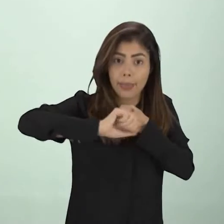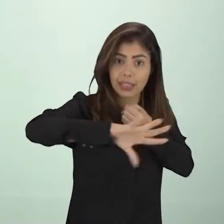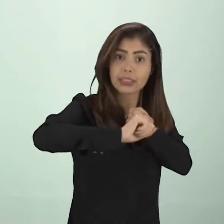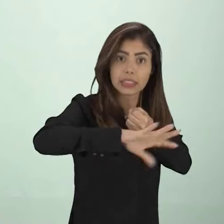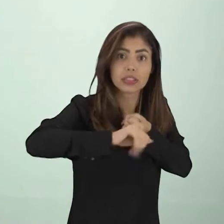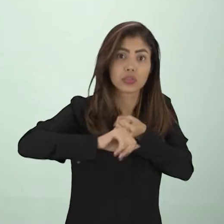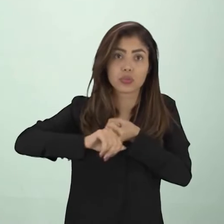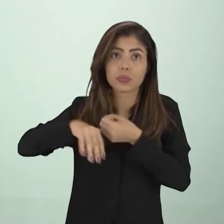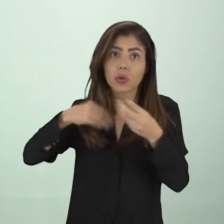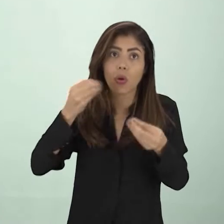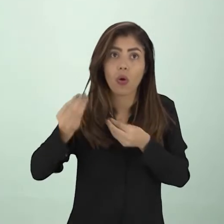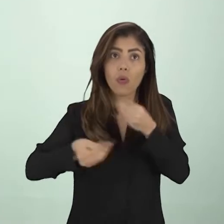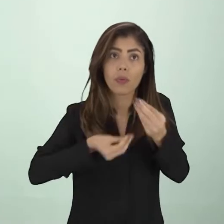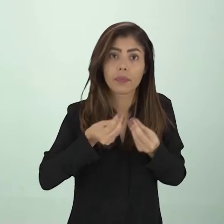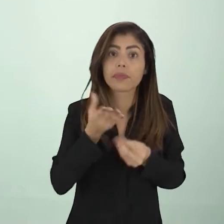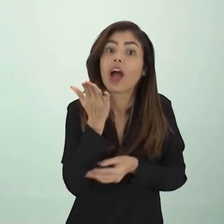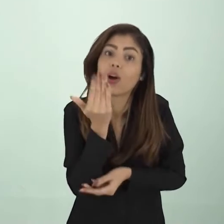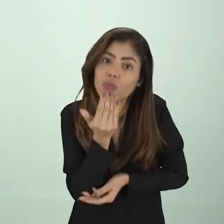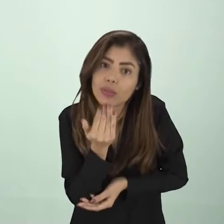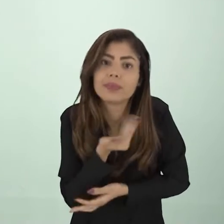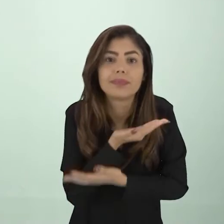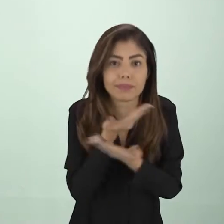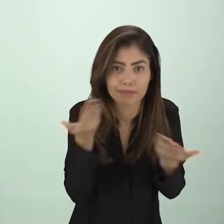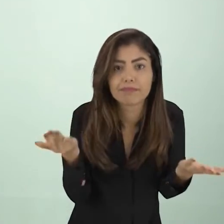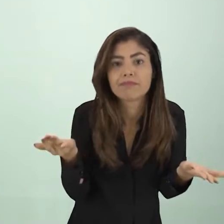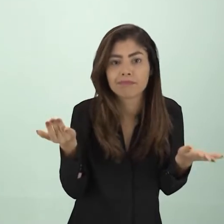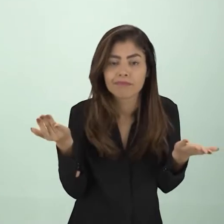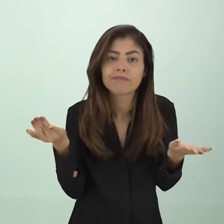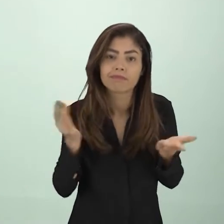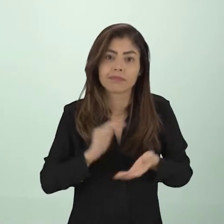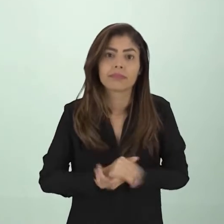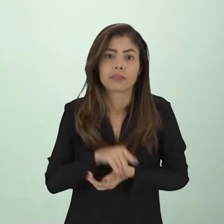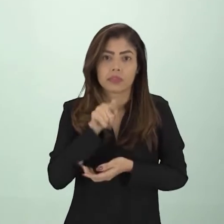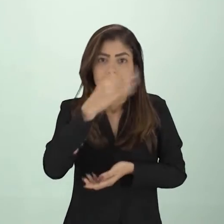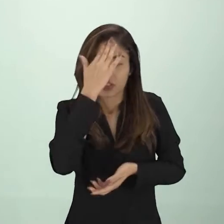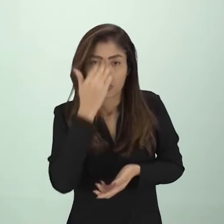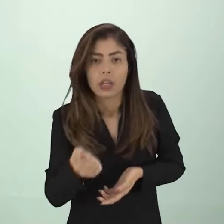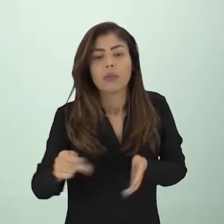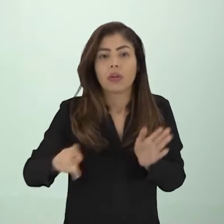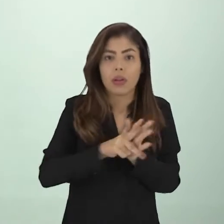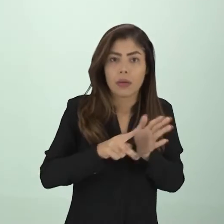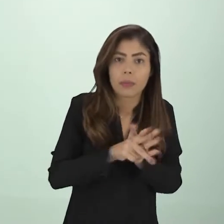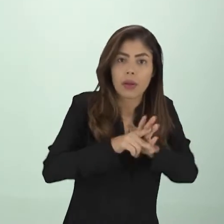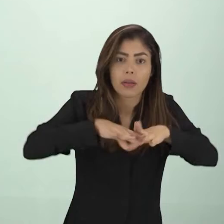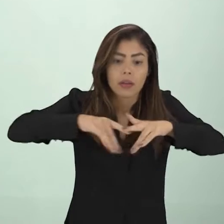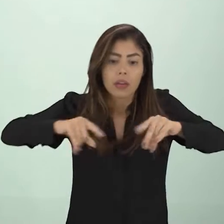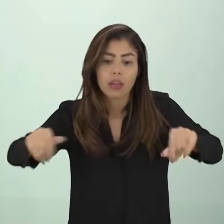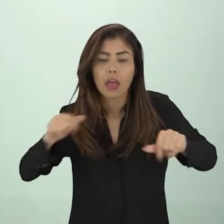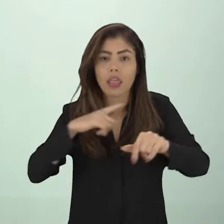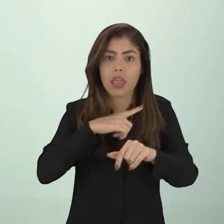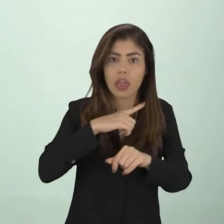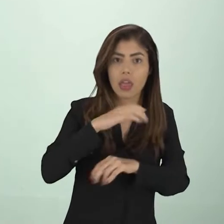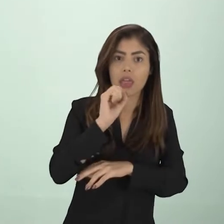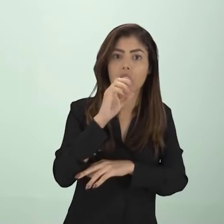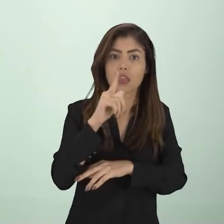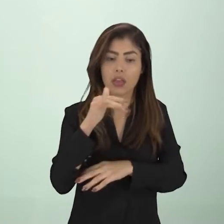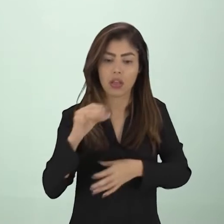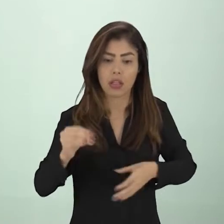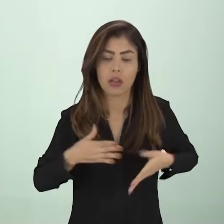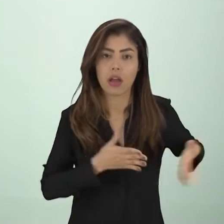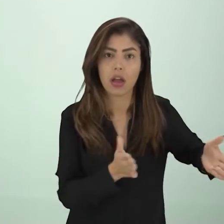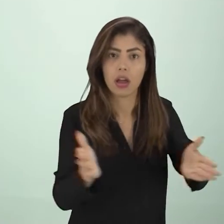fósforo? Através de quê? Alimentação, né? Então, vocês sabem que no próprio solo tem o fósforo, então, pelos rios, né,